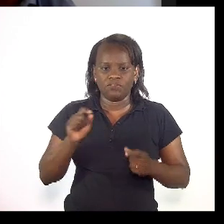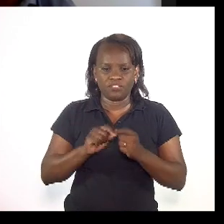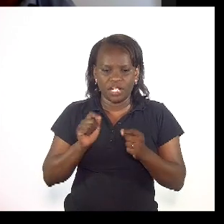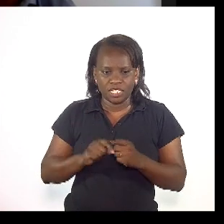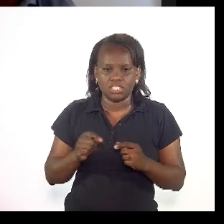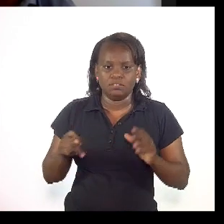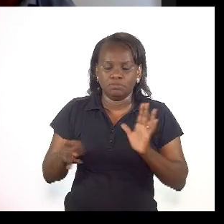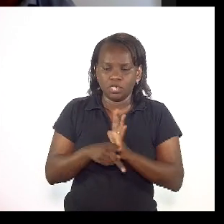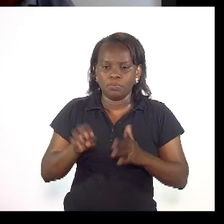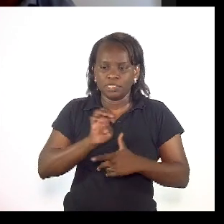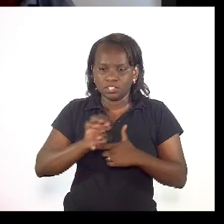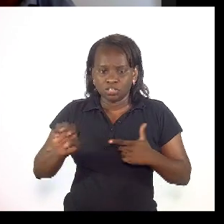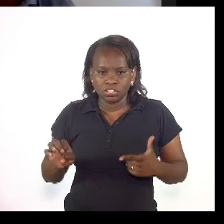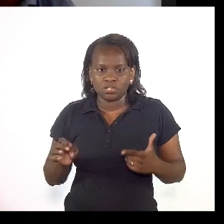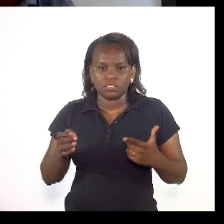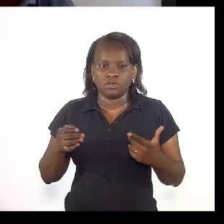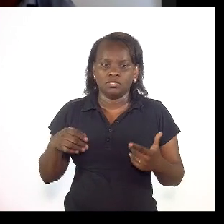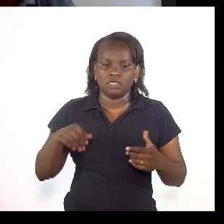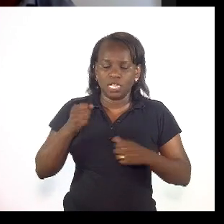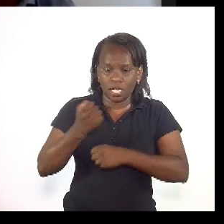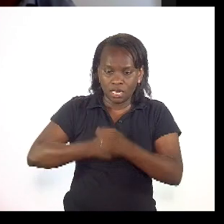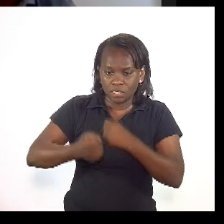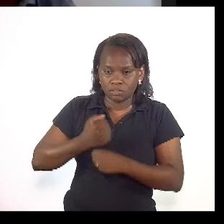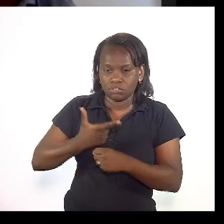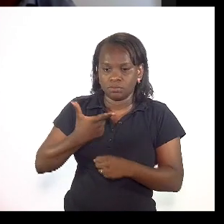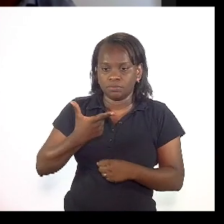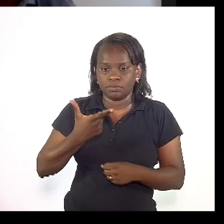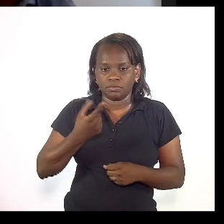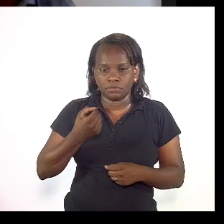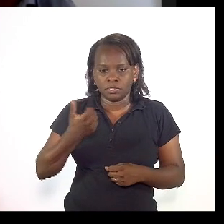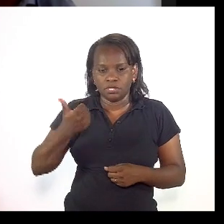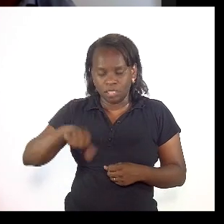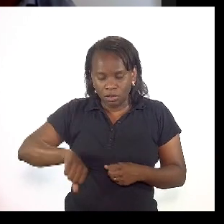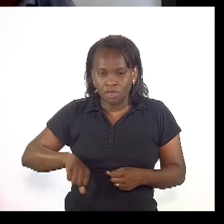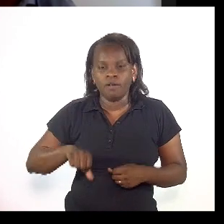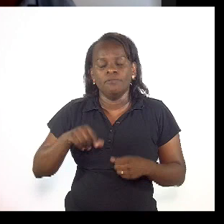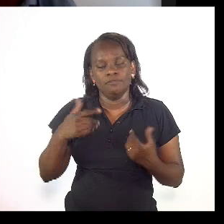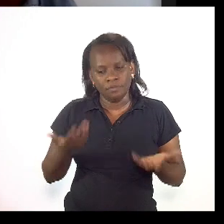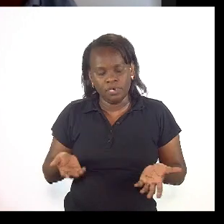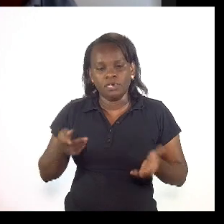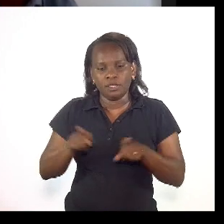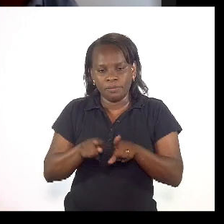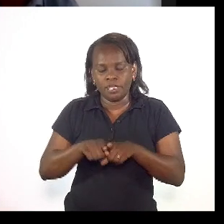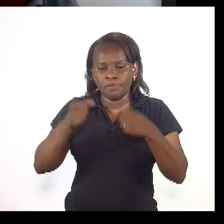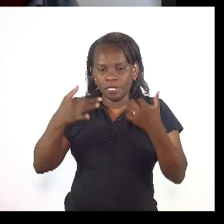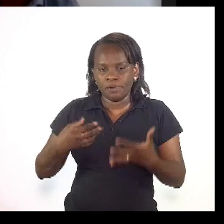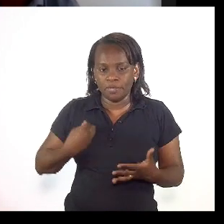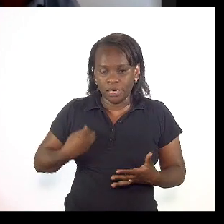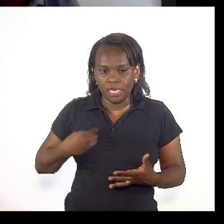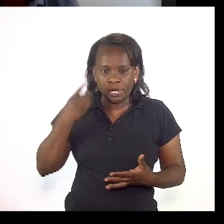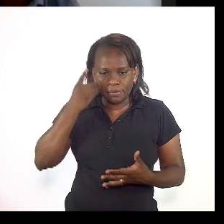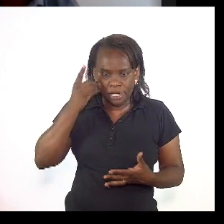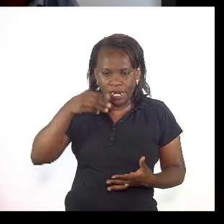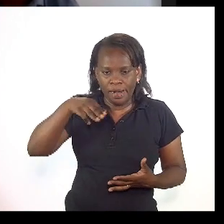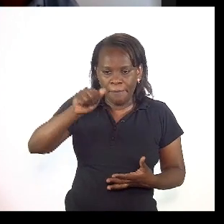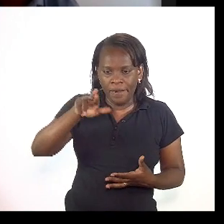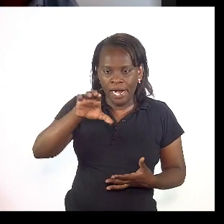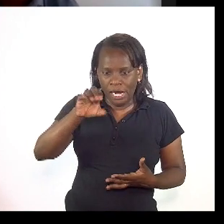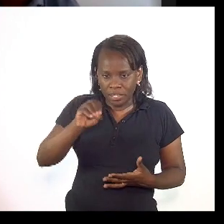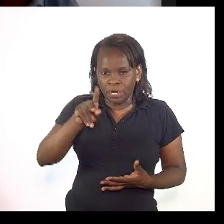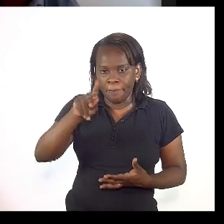pelo Poder Executivo Estadual no ano de 2019. Aliás, não citei a presença entre nós também do deputado Márcio